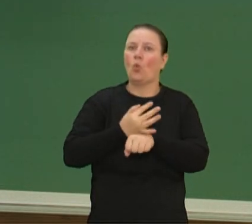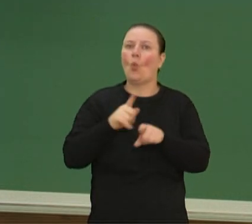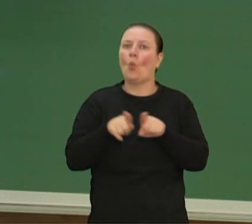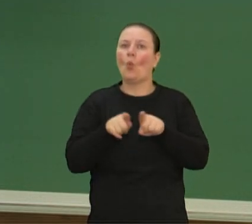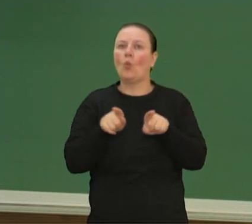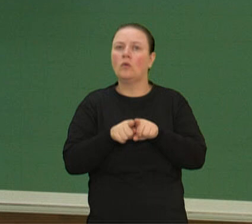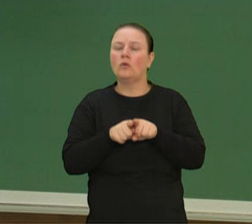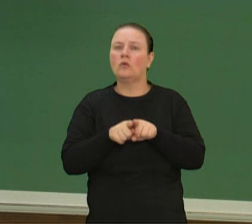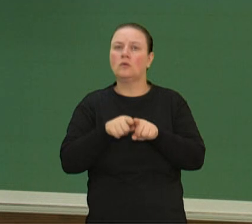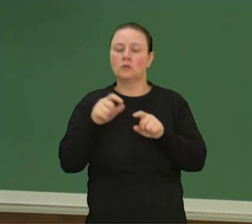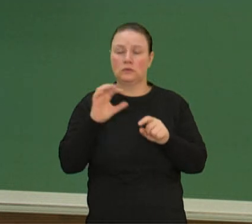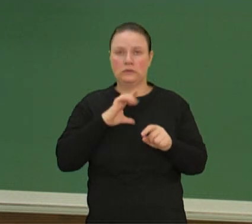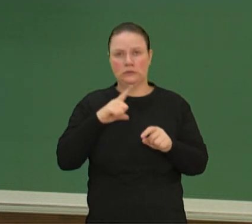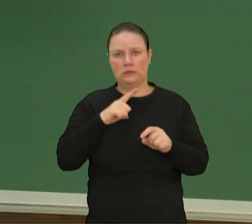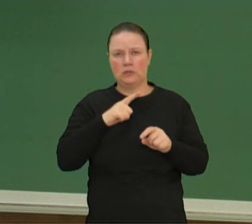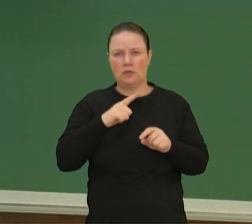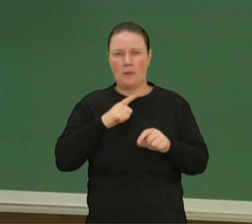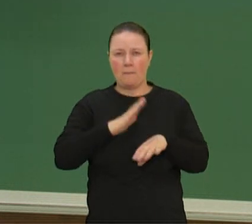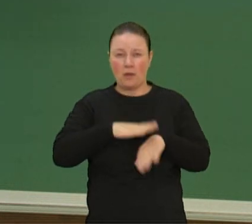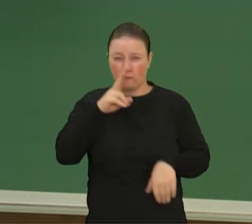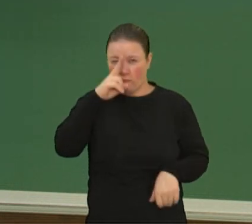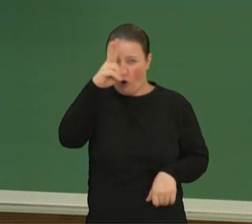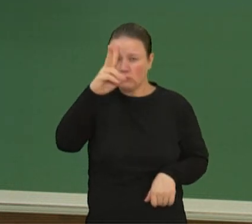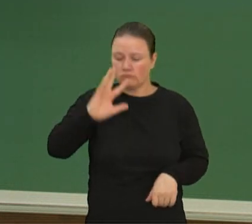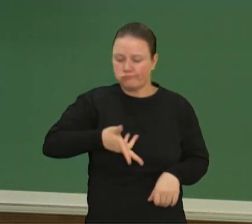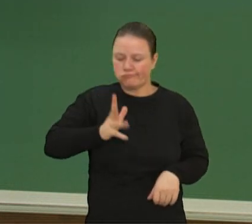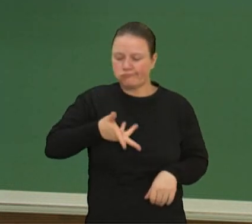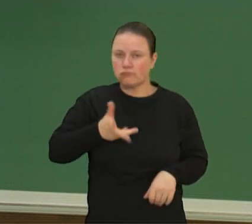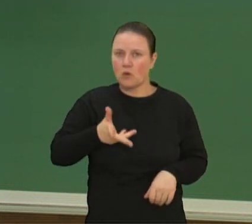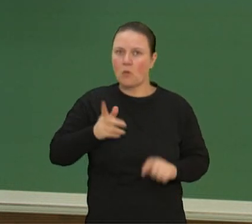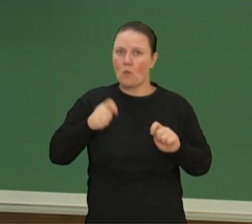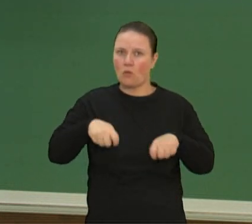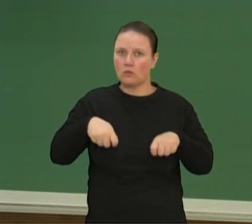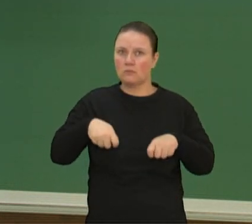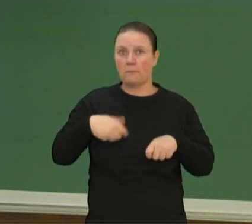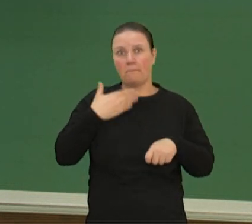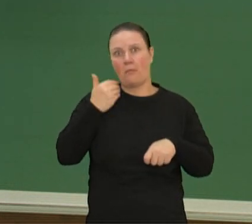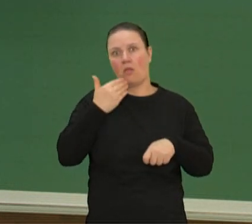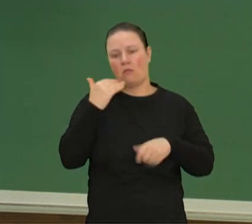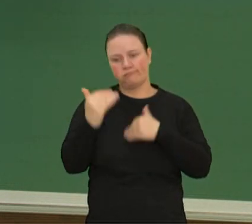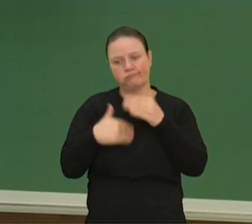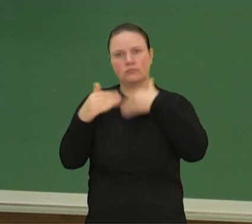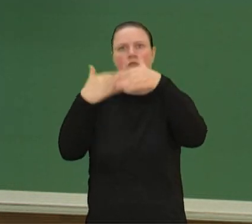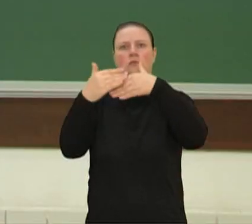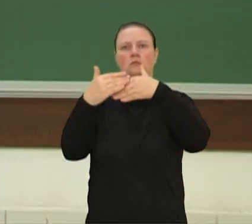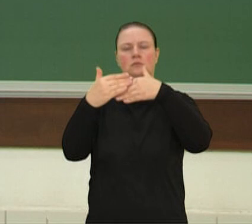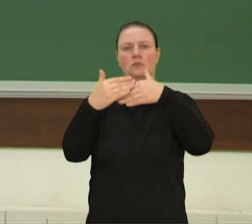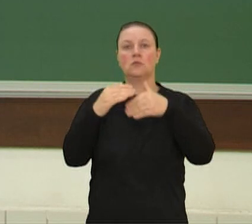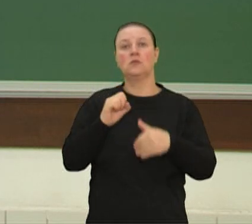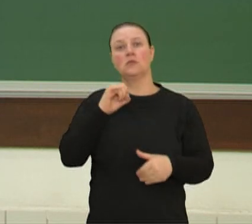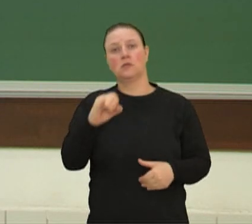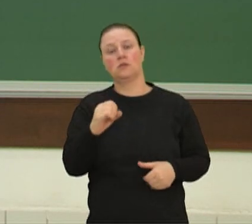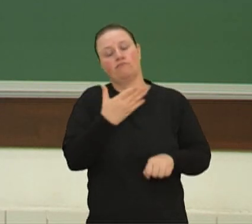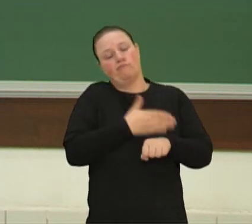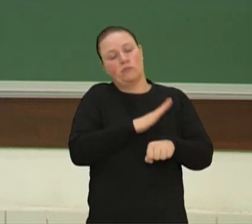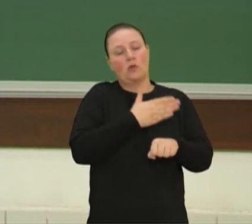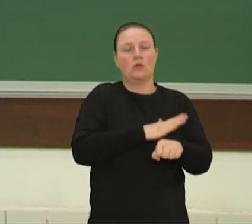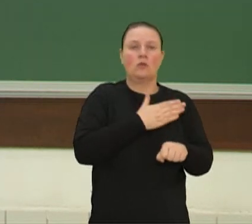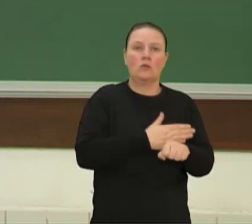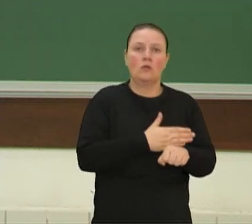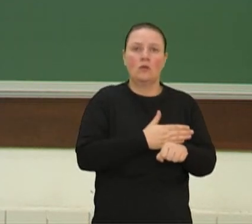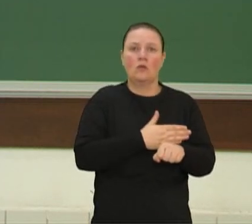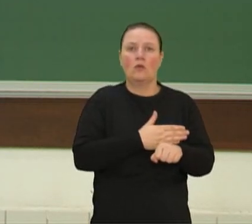curta duração e alta intensidade, eu vou ter o predomínio do sistema energético anaeróbio. Agora, se eu faço exercícios